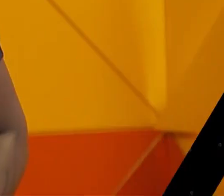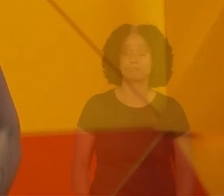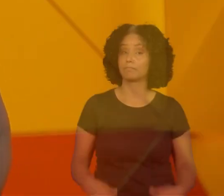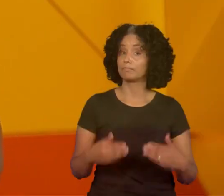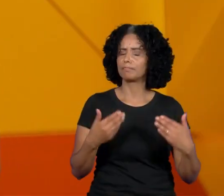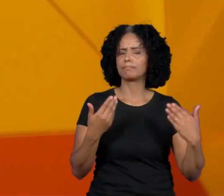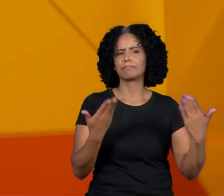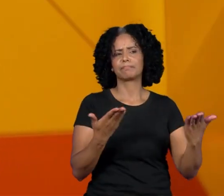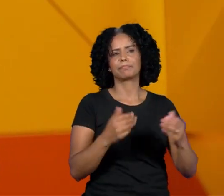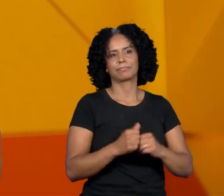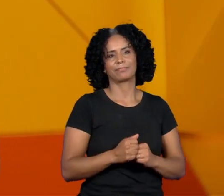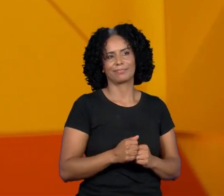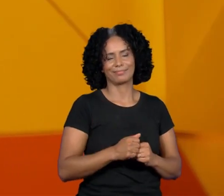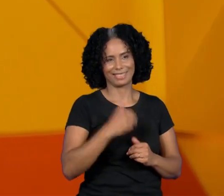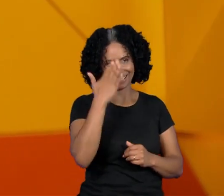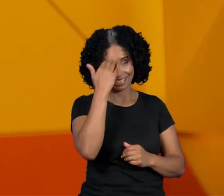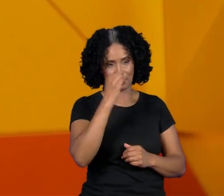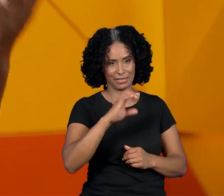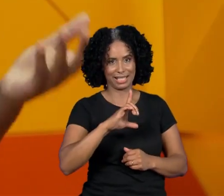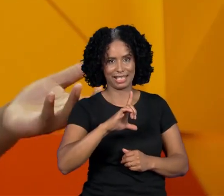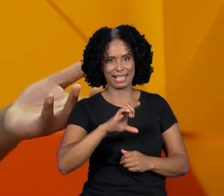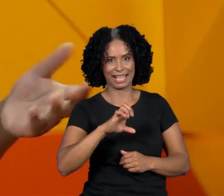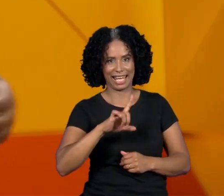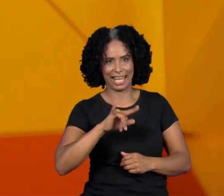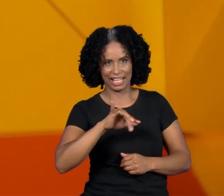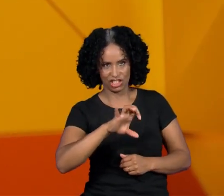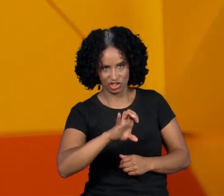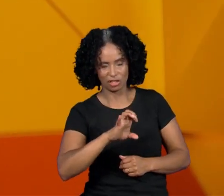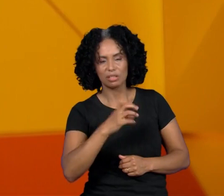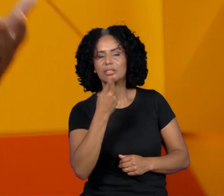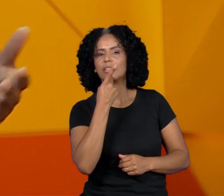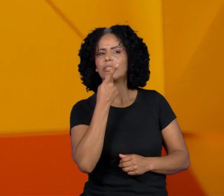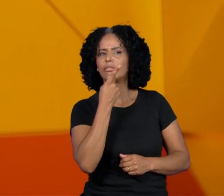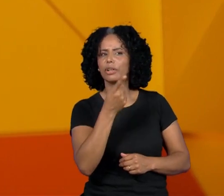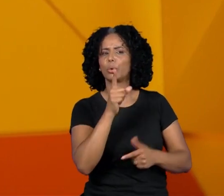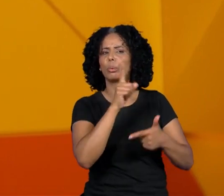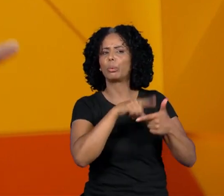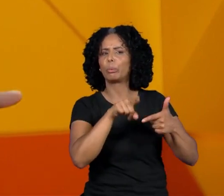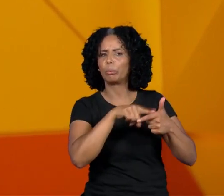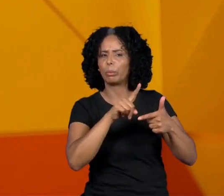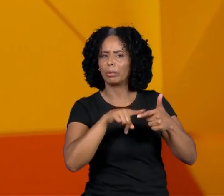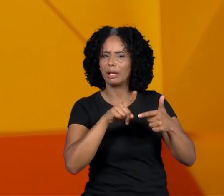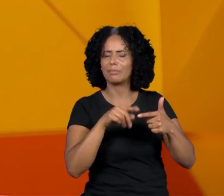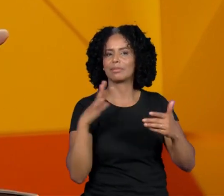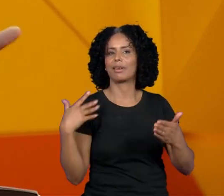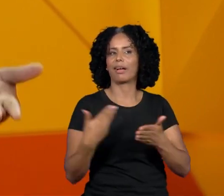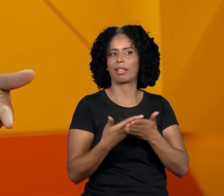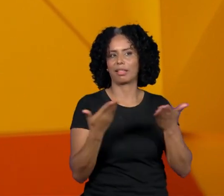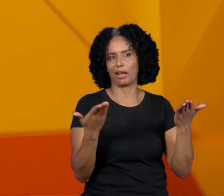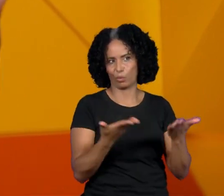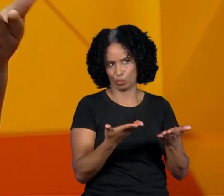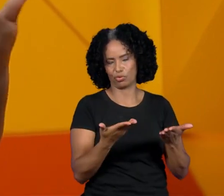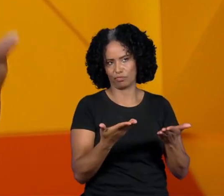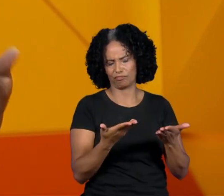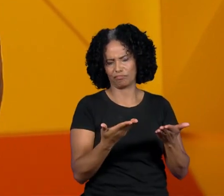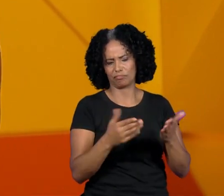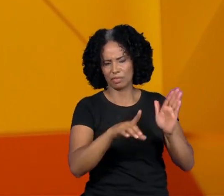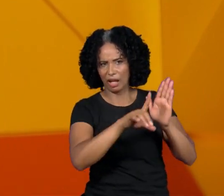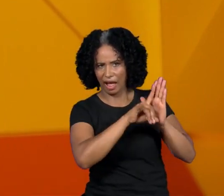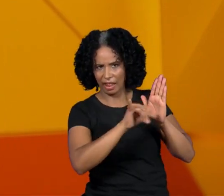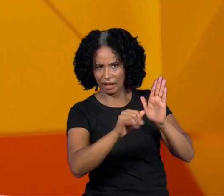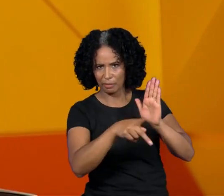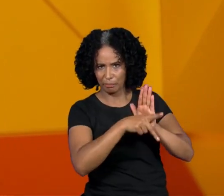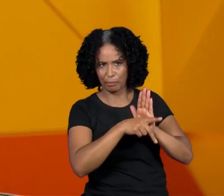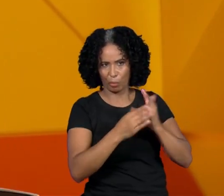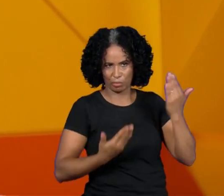Ediane, a Cleide Vitorino falou muito bem ali na reportagem sobre alguns problemas que nós ainda temos, apesar da PEC. A PEC é muito recente, eu ainda